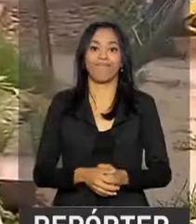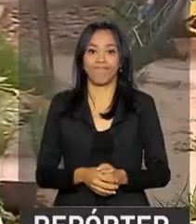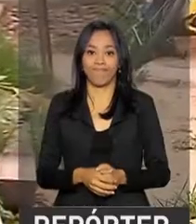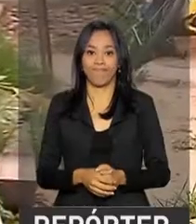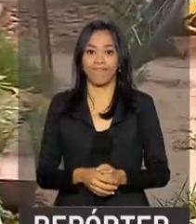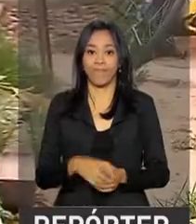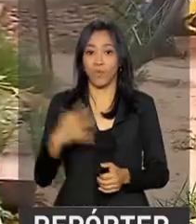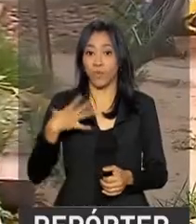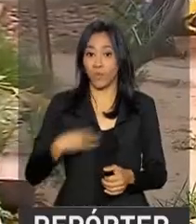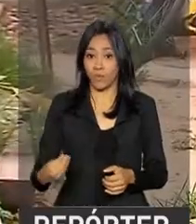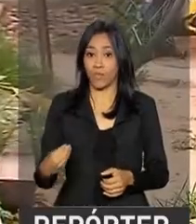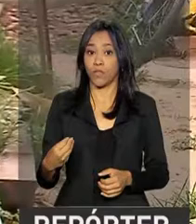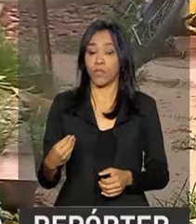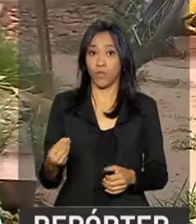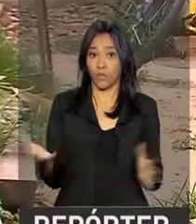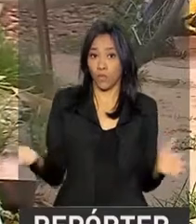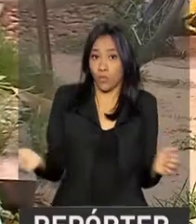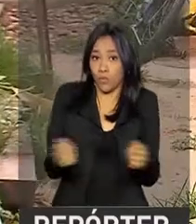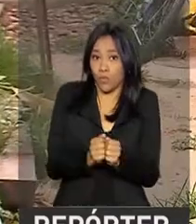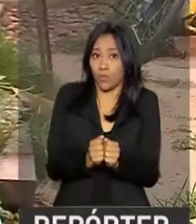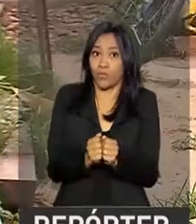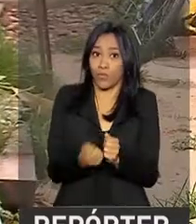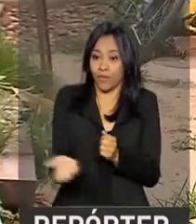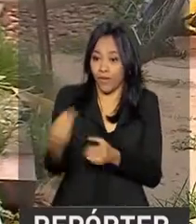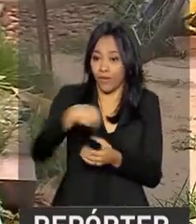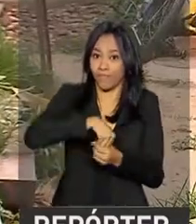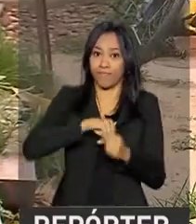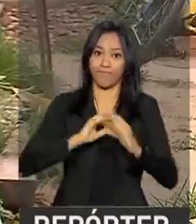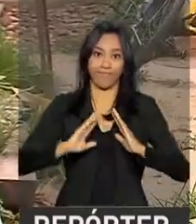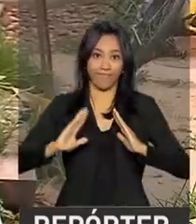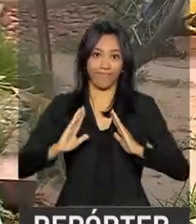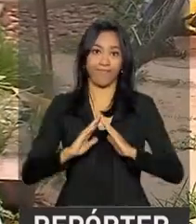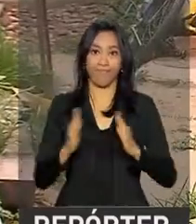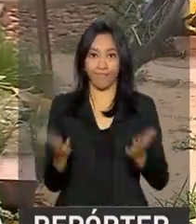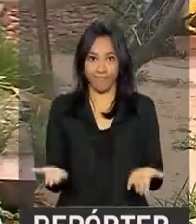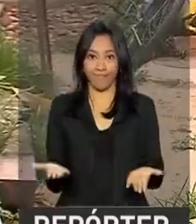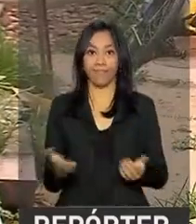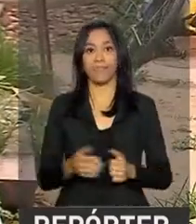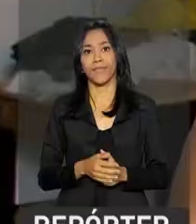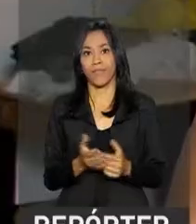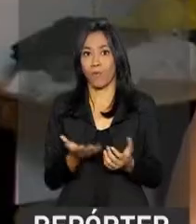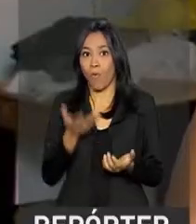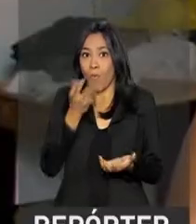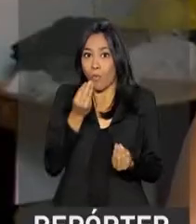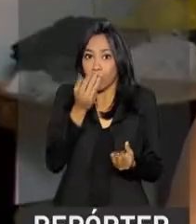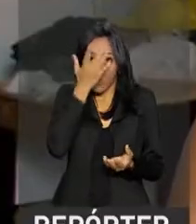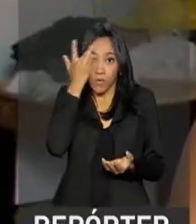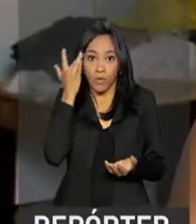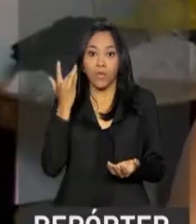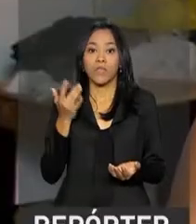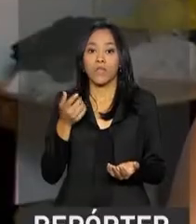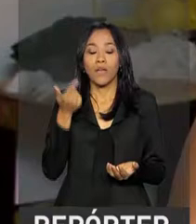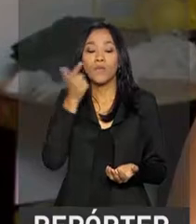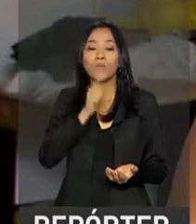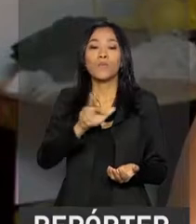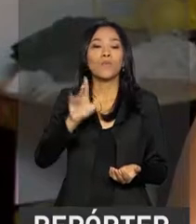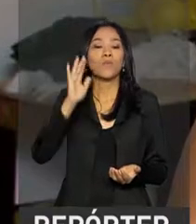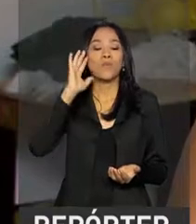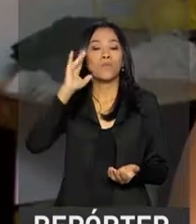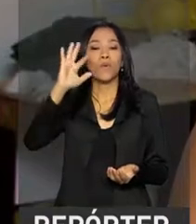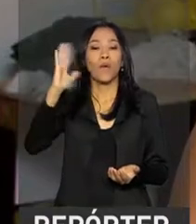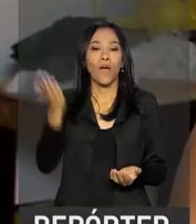E os filhos tudo juntando também junto, muita gente. De velho enjoo já com muita gente. E esse sonho chegou? Esse sonho chegou. Eu